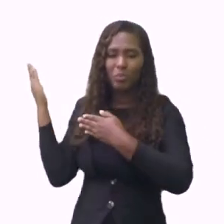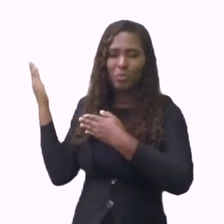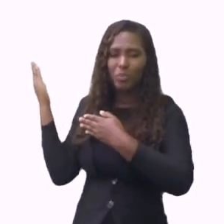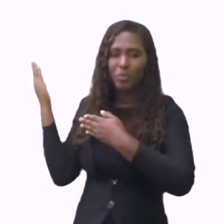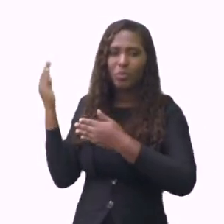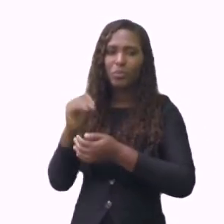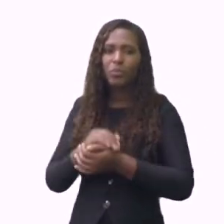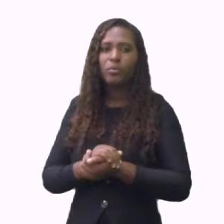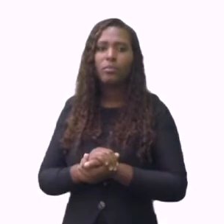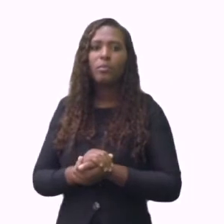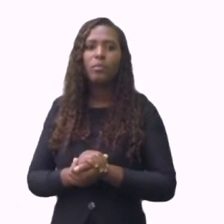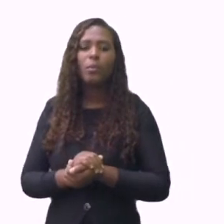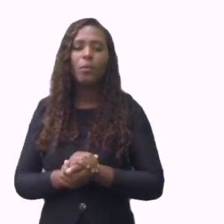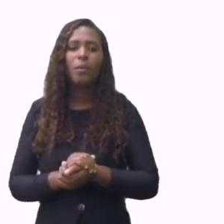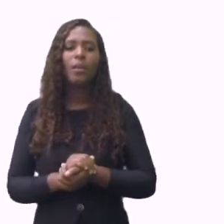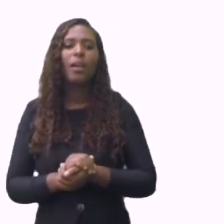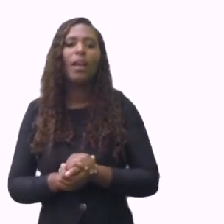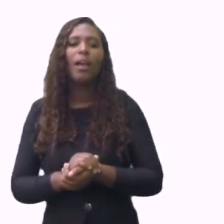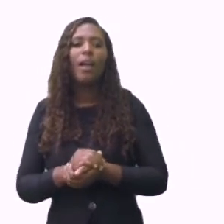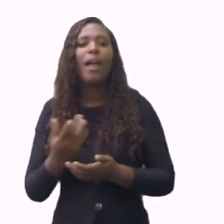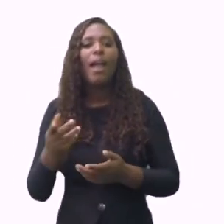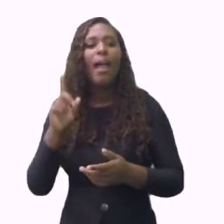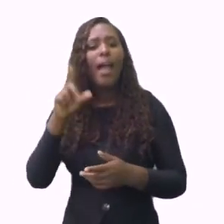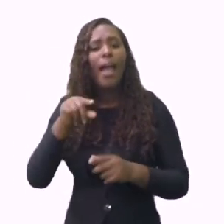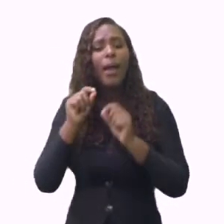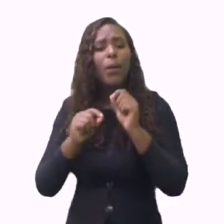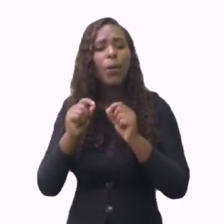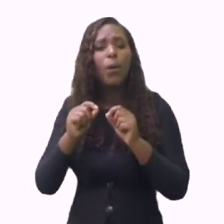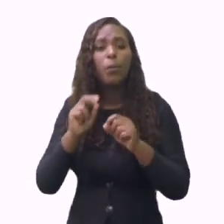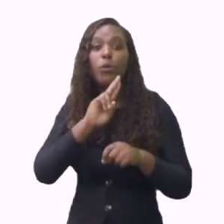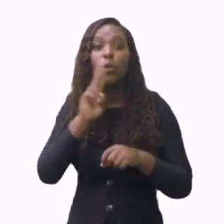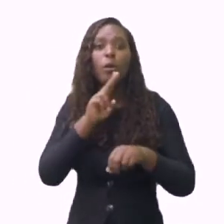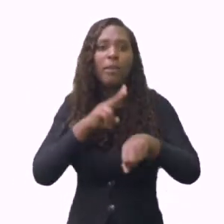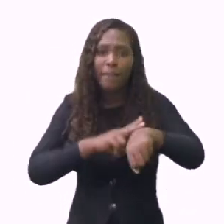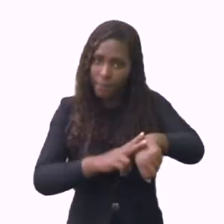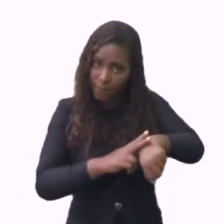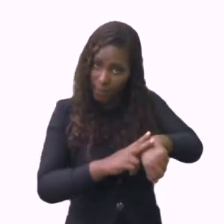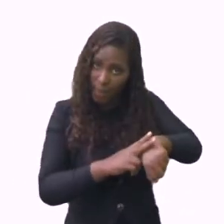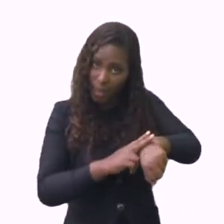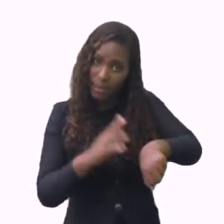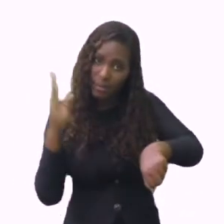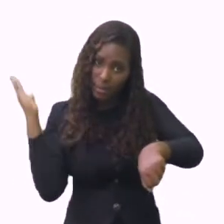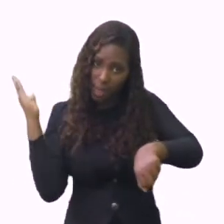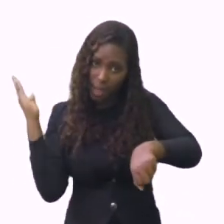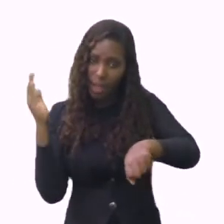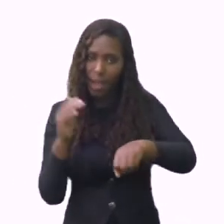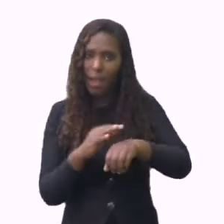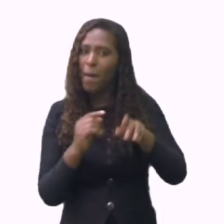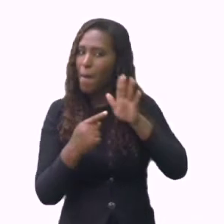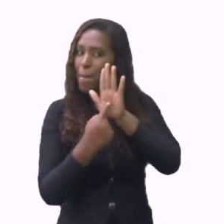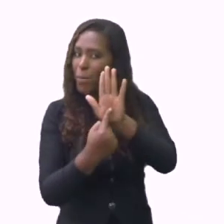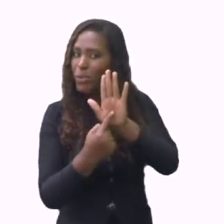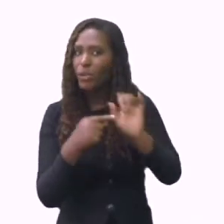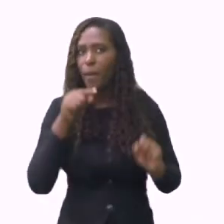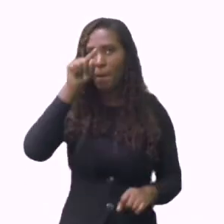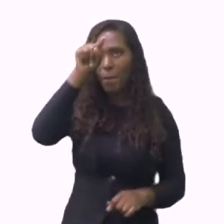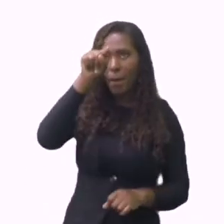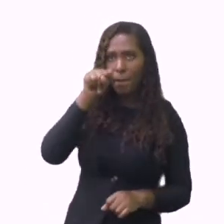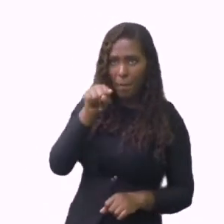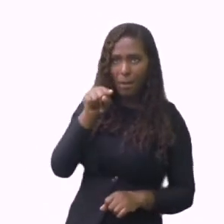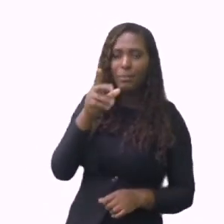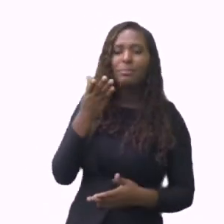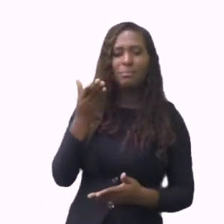e ele se apresenta com dois pontos um em cima do outro. Eles são usados para